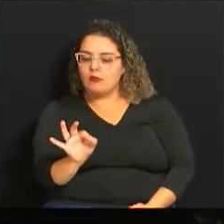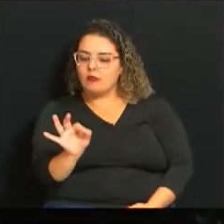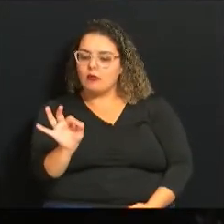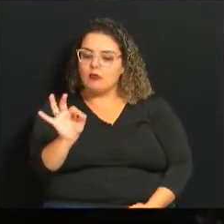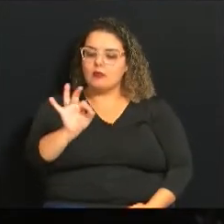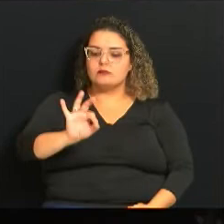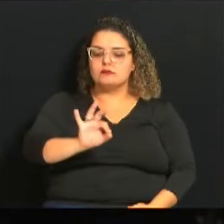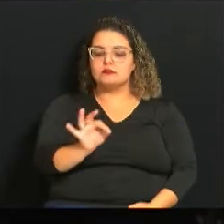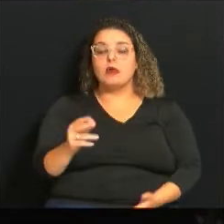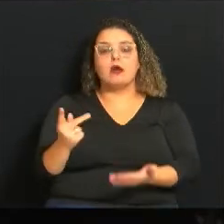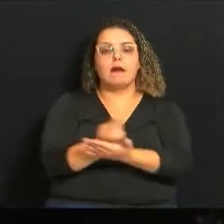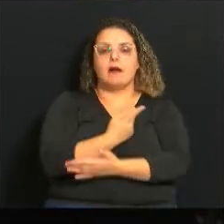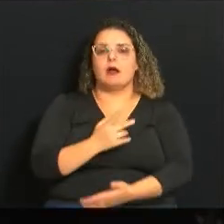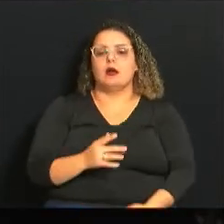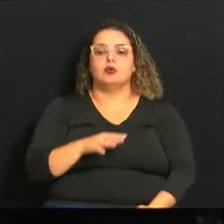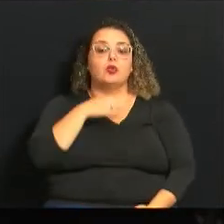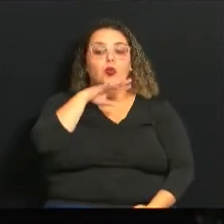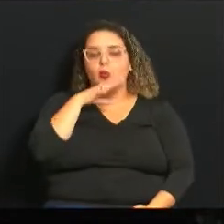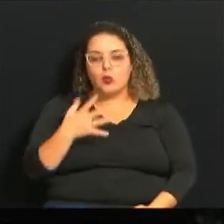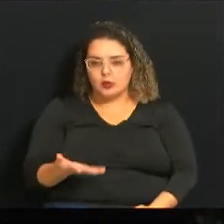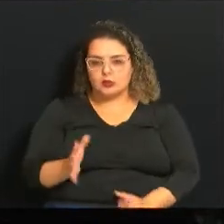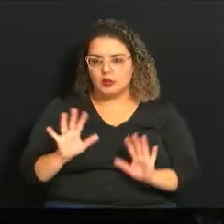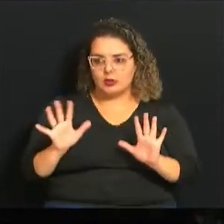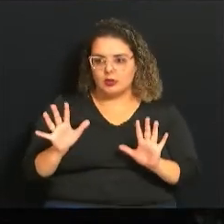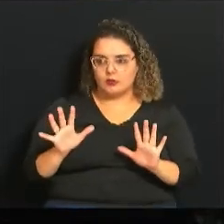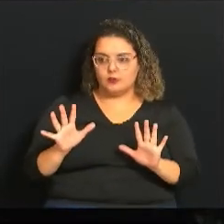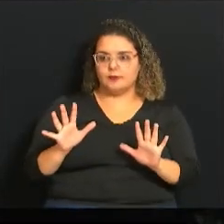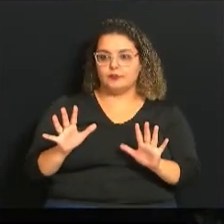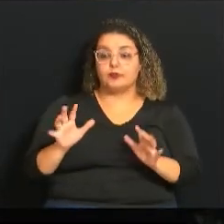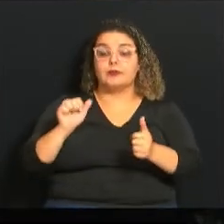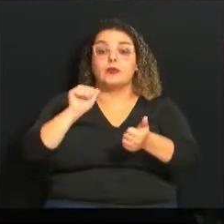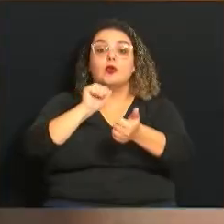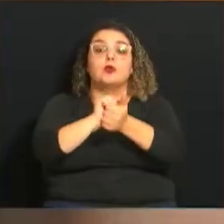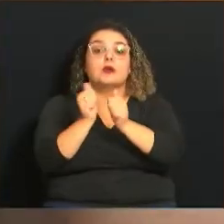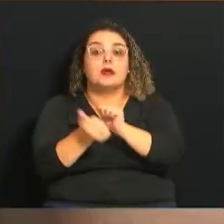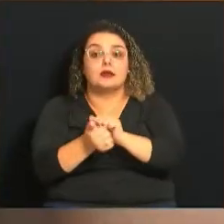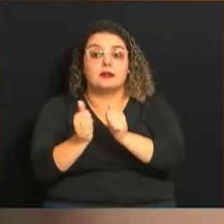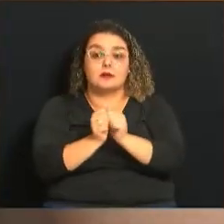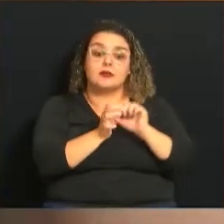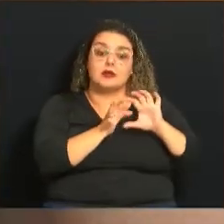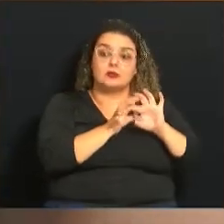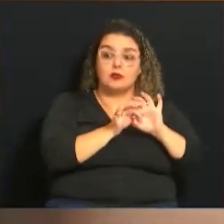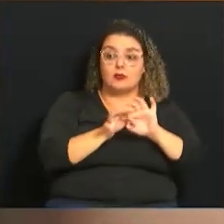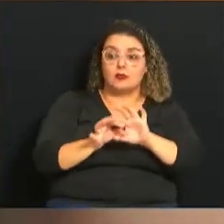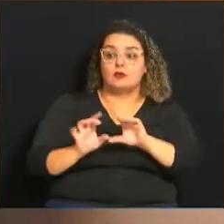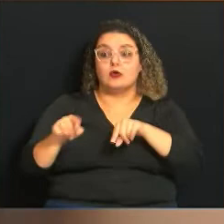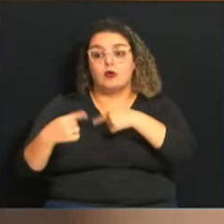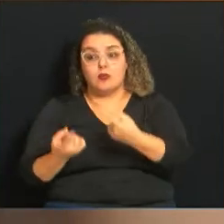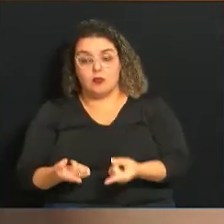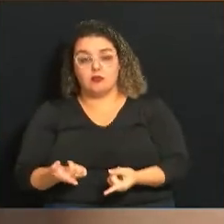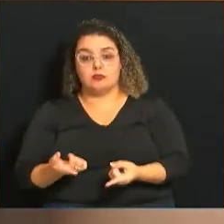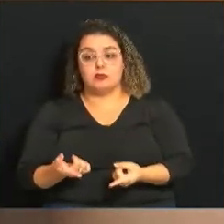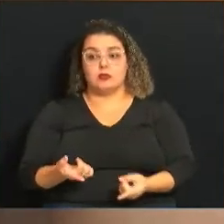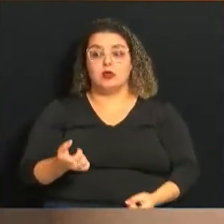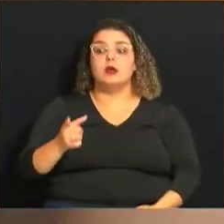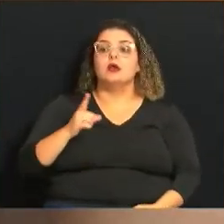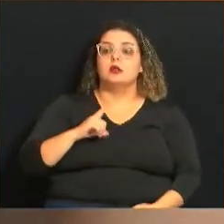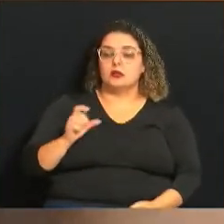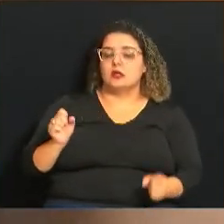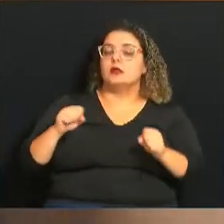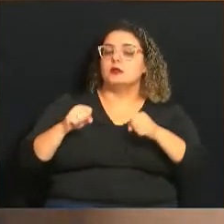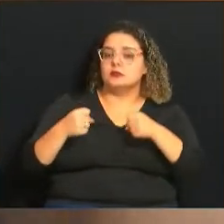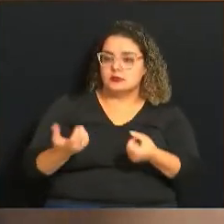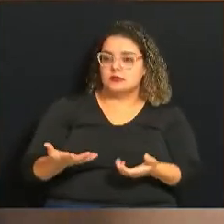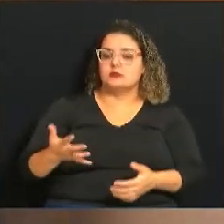desenho ruim. Existe o que é adequado a um contexto ou outro. Então, existe sim mercado para quem